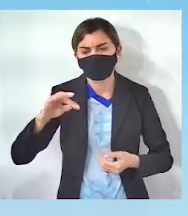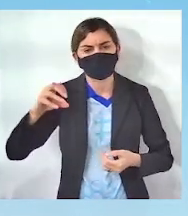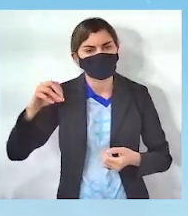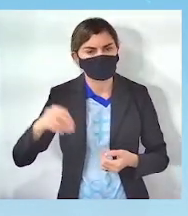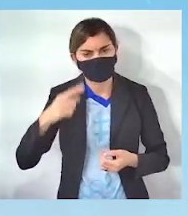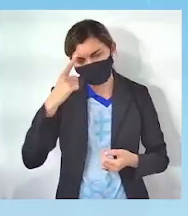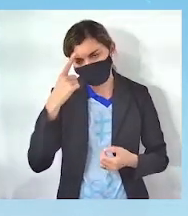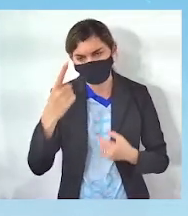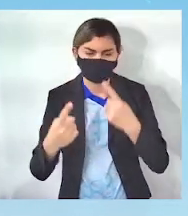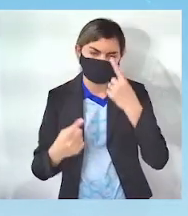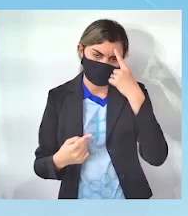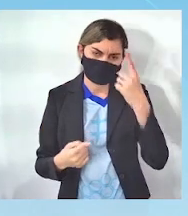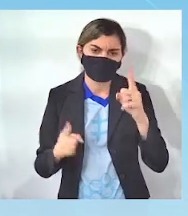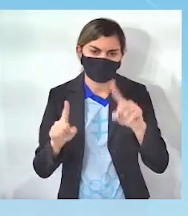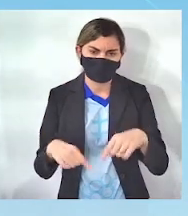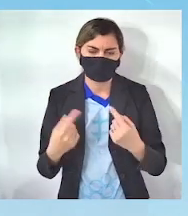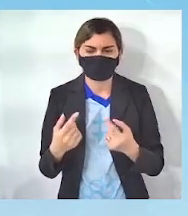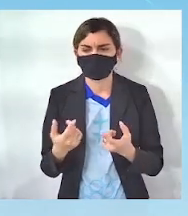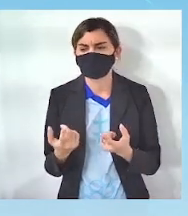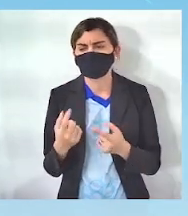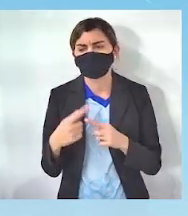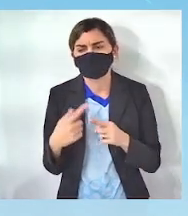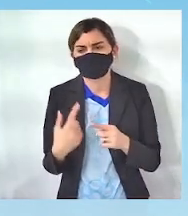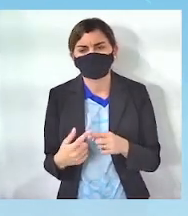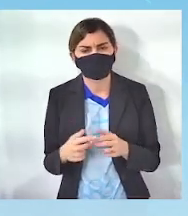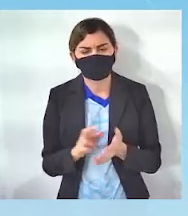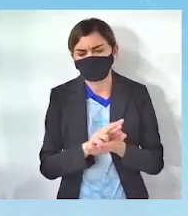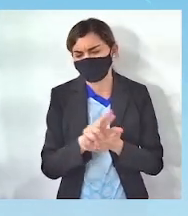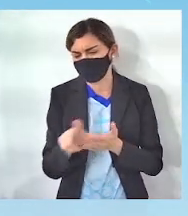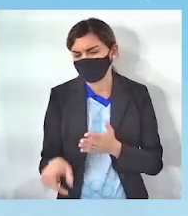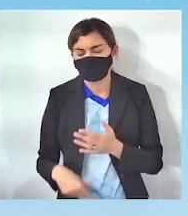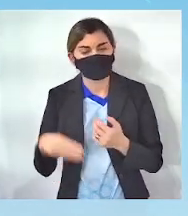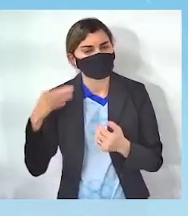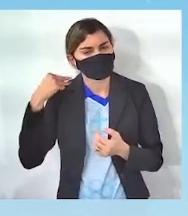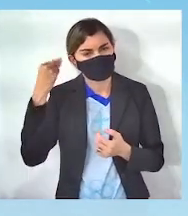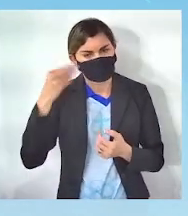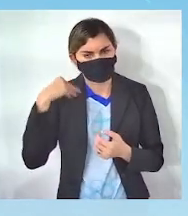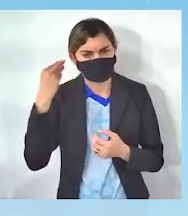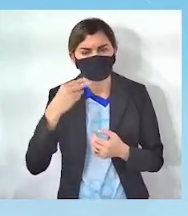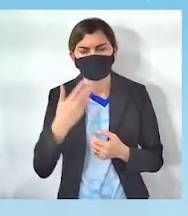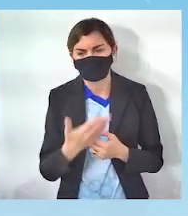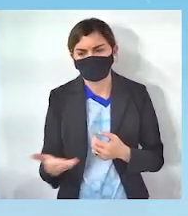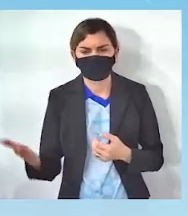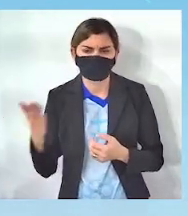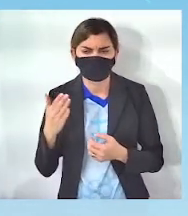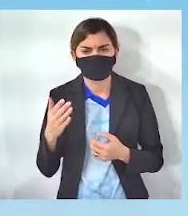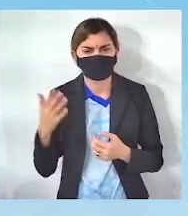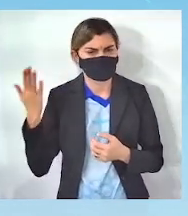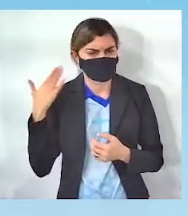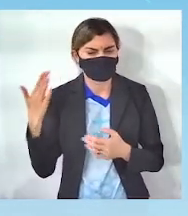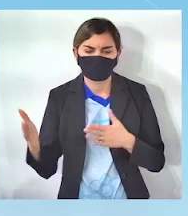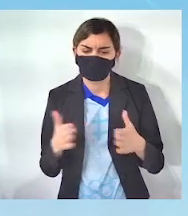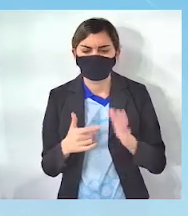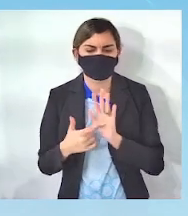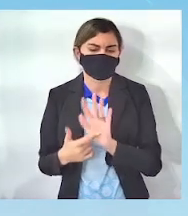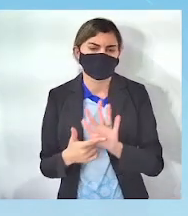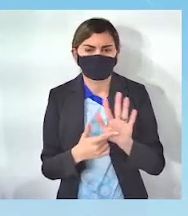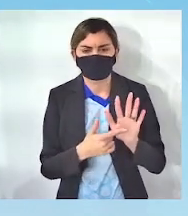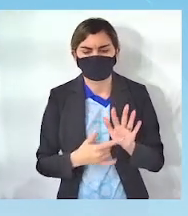ideia. E isso não é do nada, é porque uma série de experimentos estavam já naquela época demonstrando